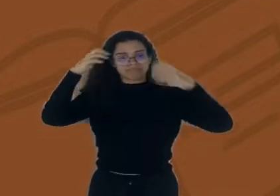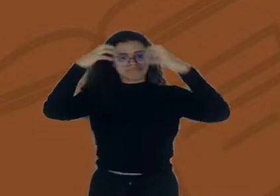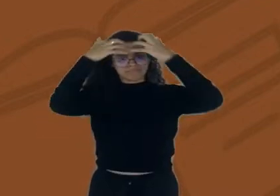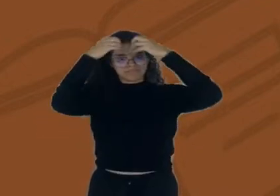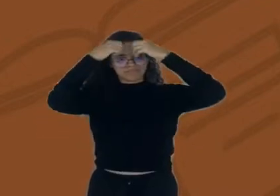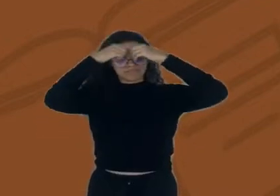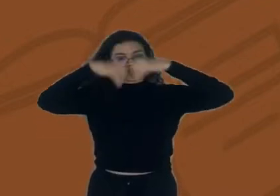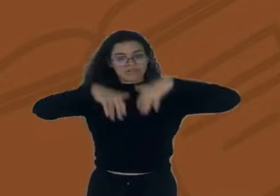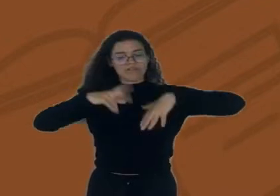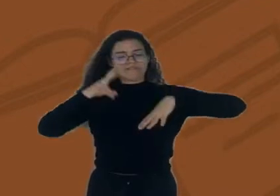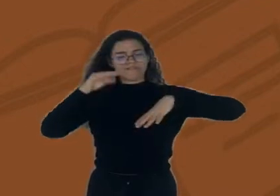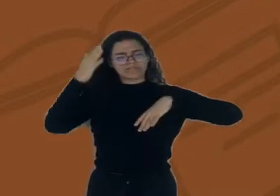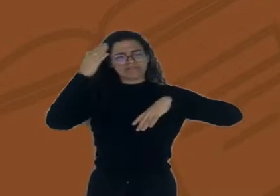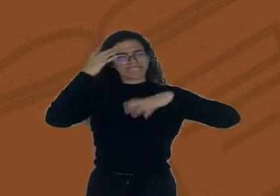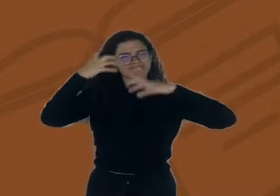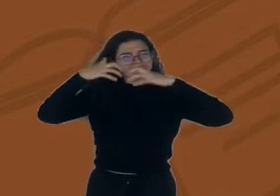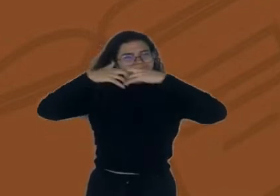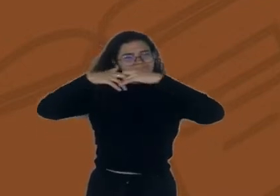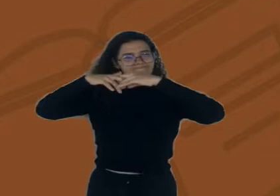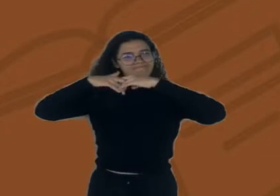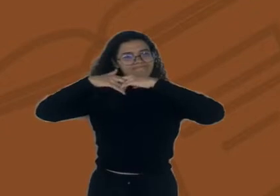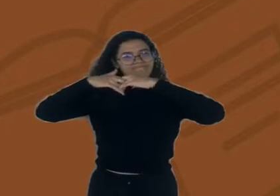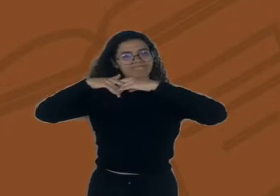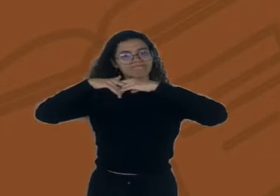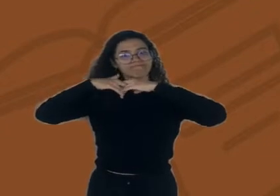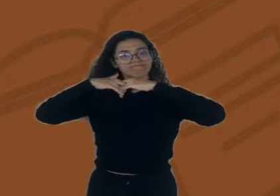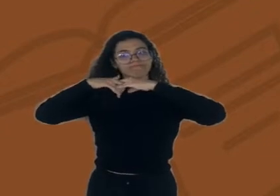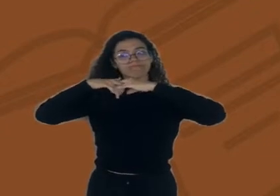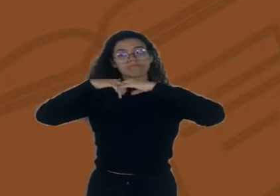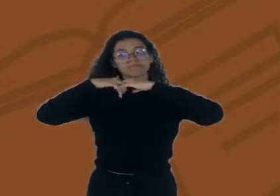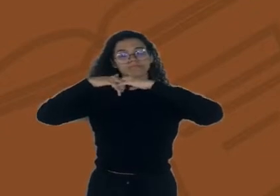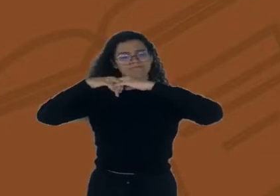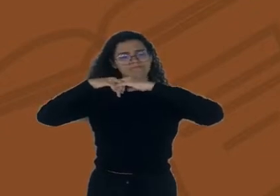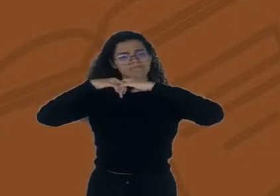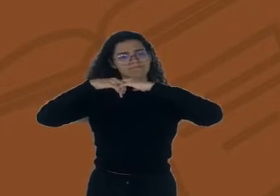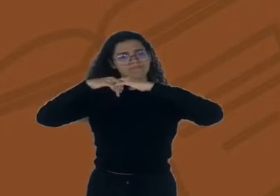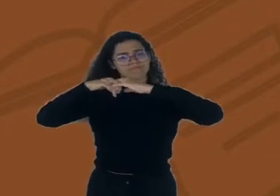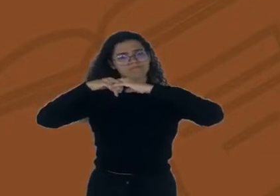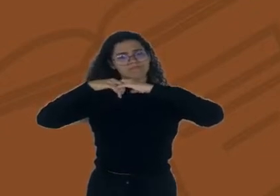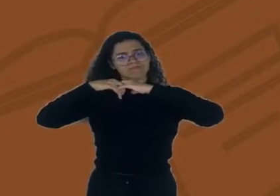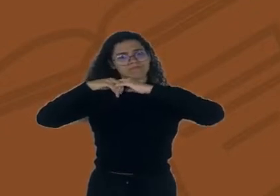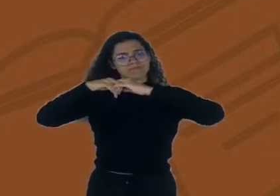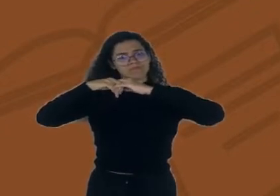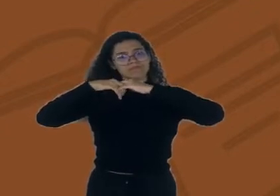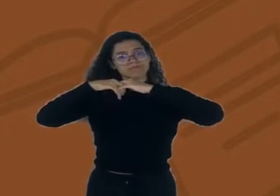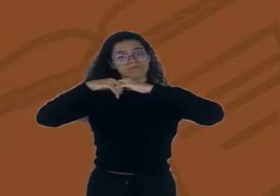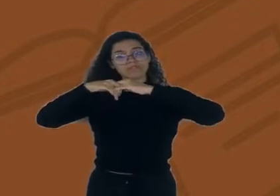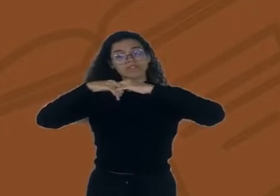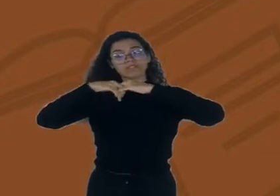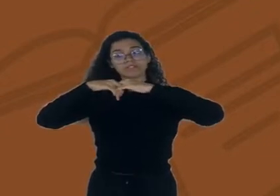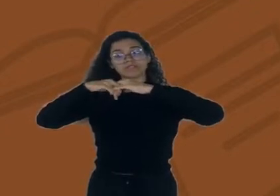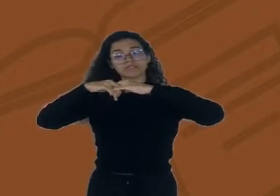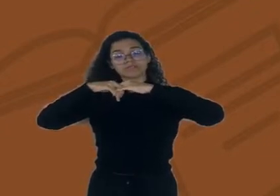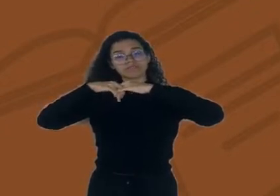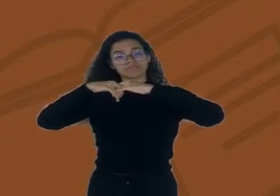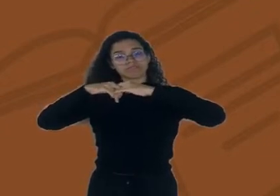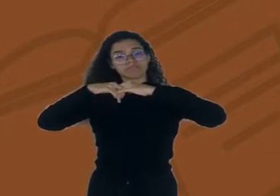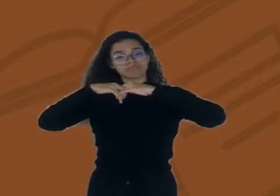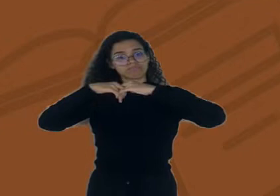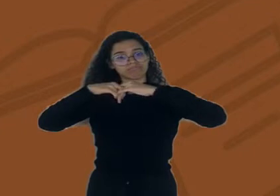vai processar, ele vai reconhecer essas informações que foram captadas de fora da parte do